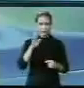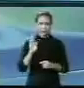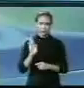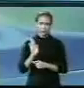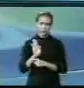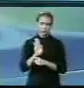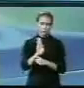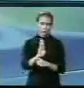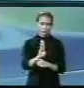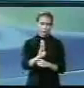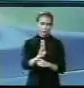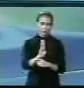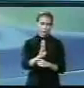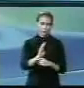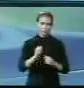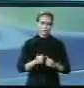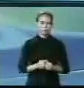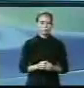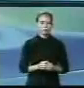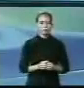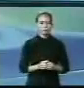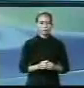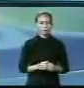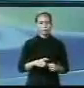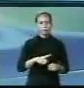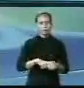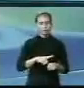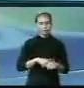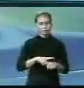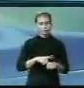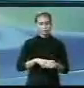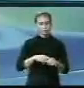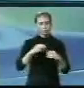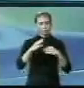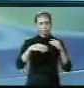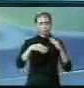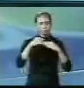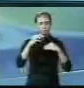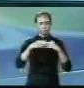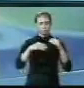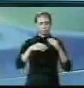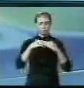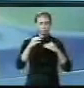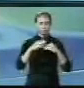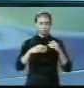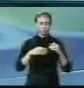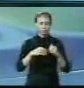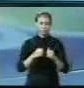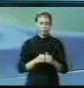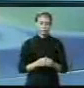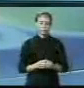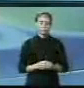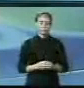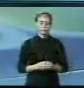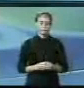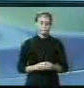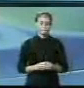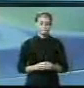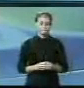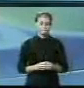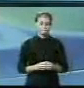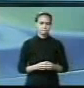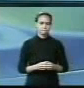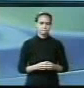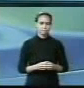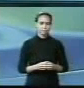de um proxy e também situações práticas que determinam que a utilização de um proxy seja desejável, é o que nós